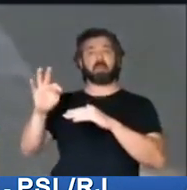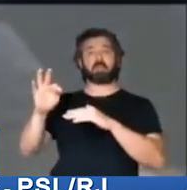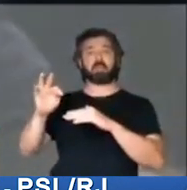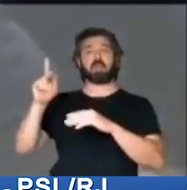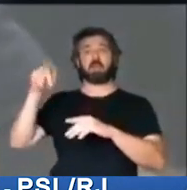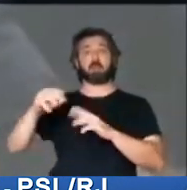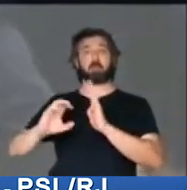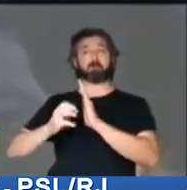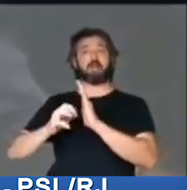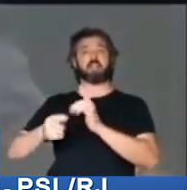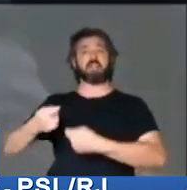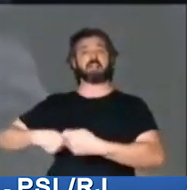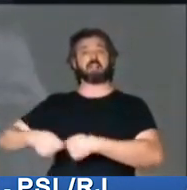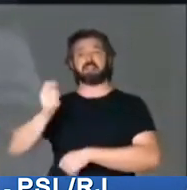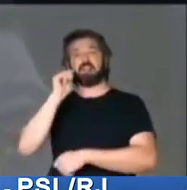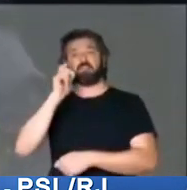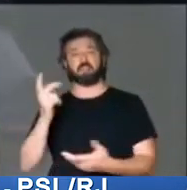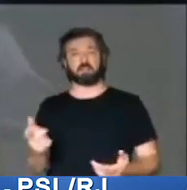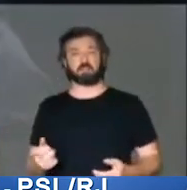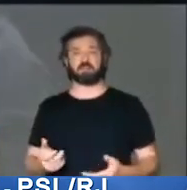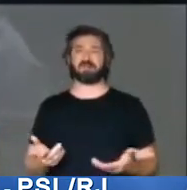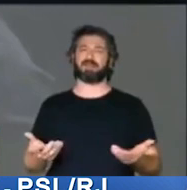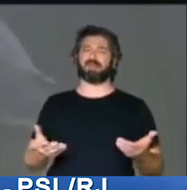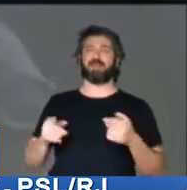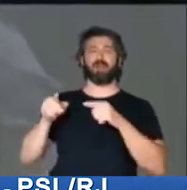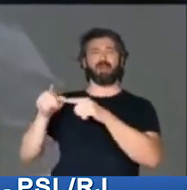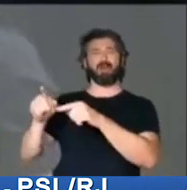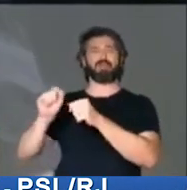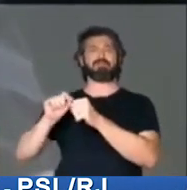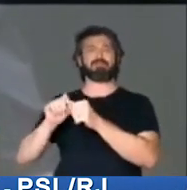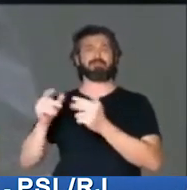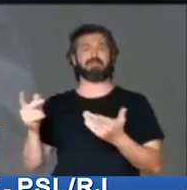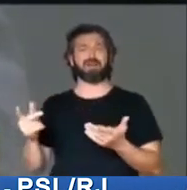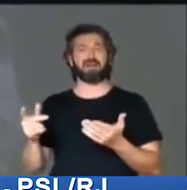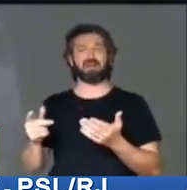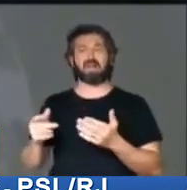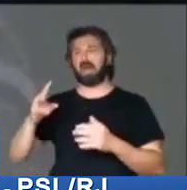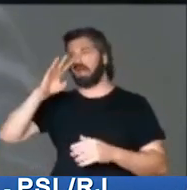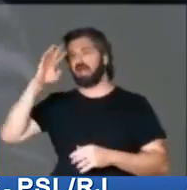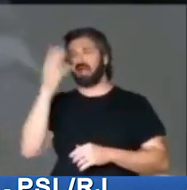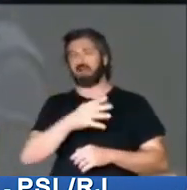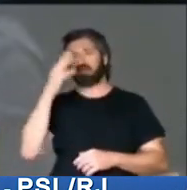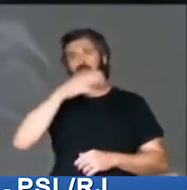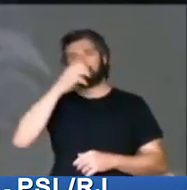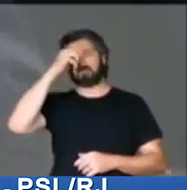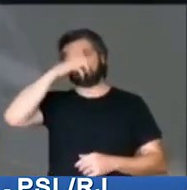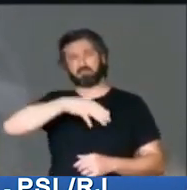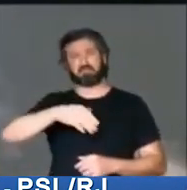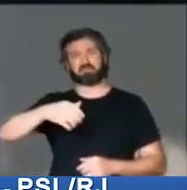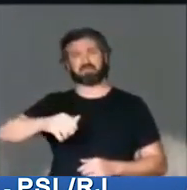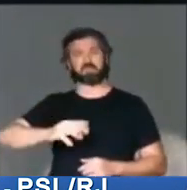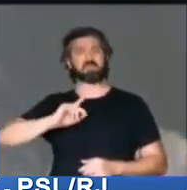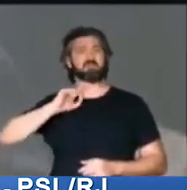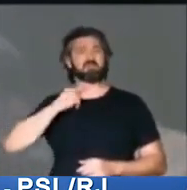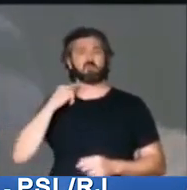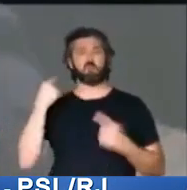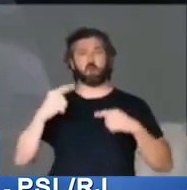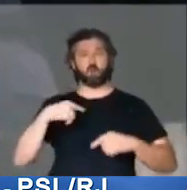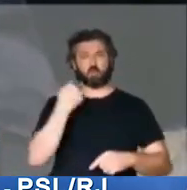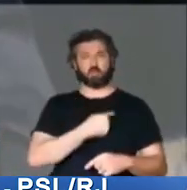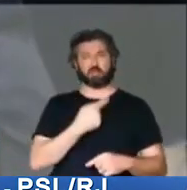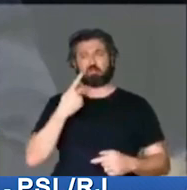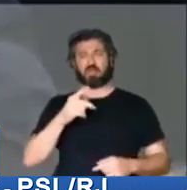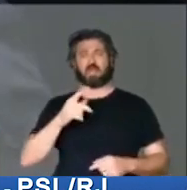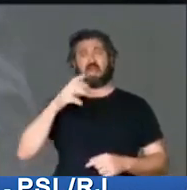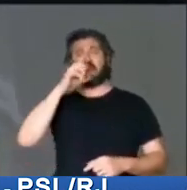dos traficantes. Veja bem, logo eles, que vivem fazendo as acusações mais baixas e morais contra nós, nos